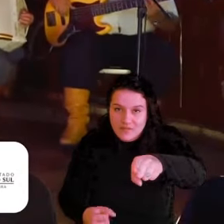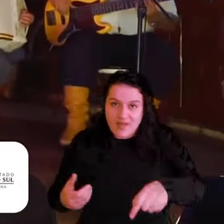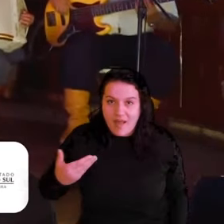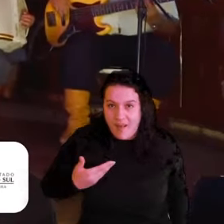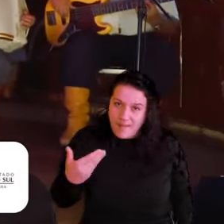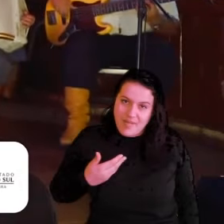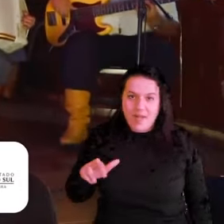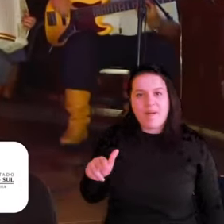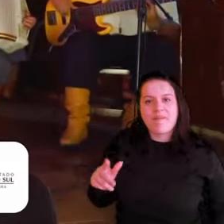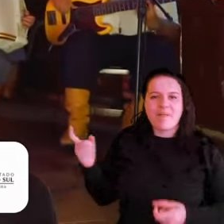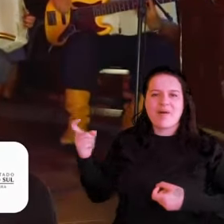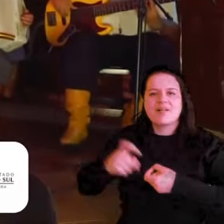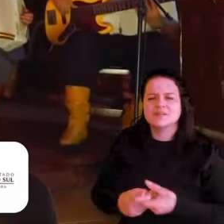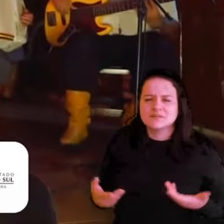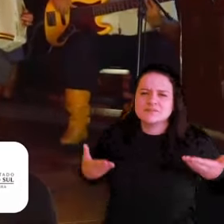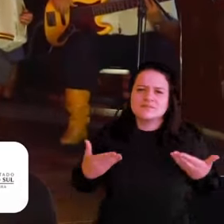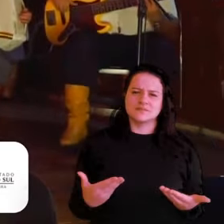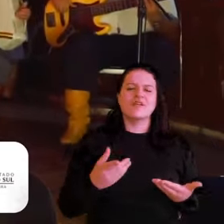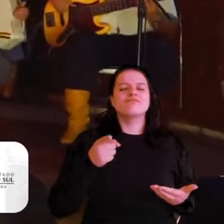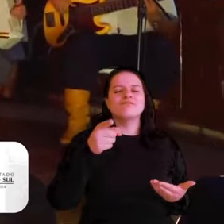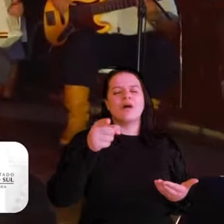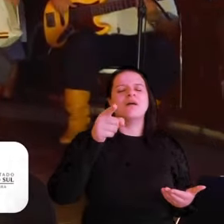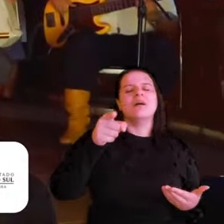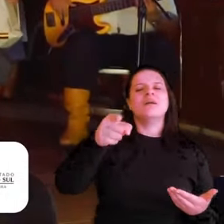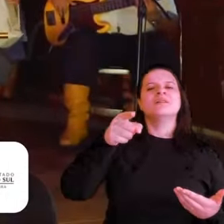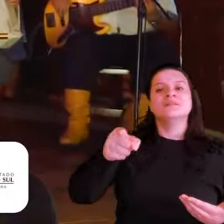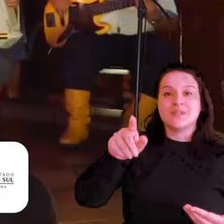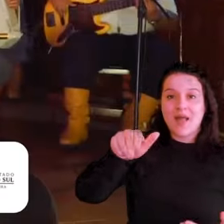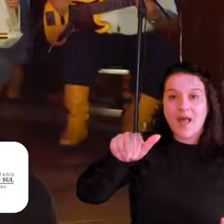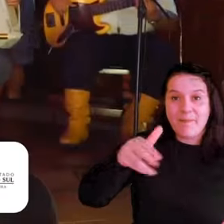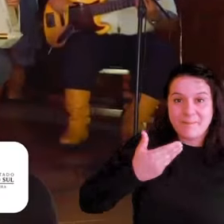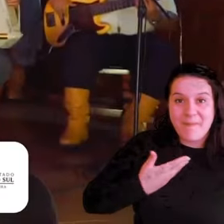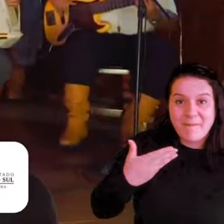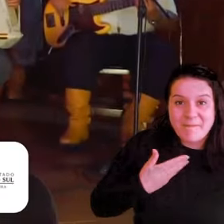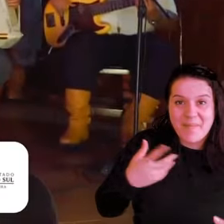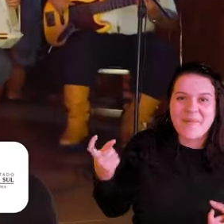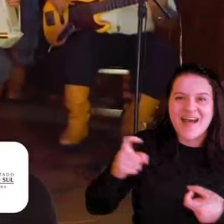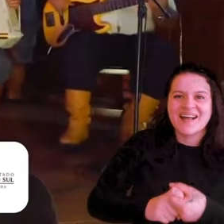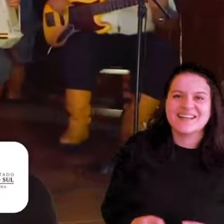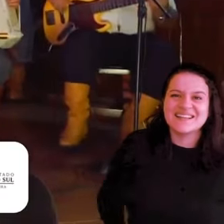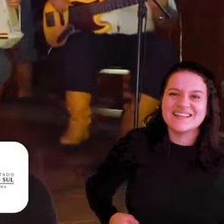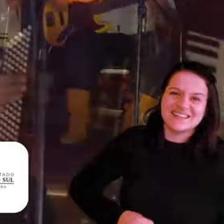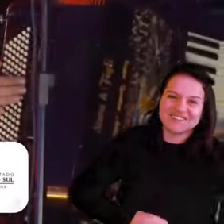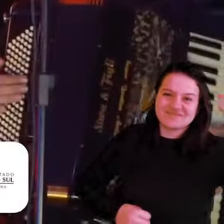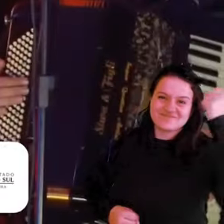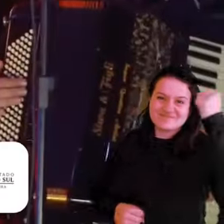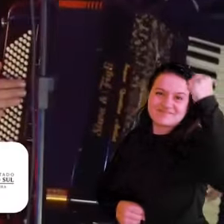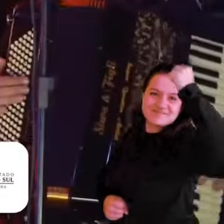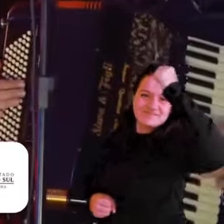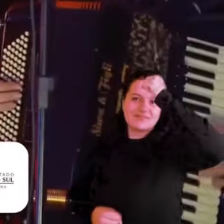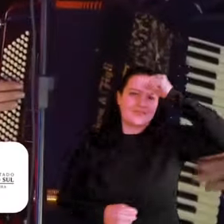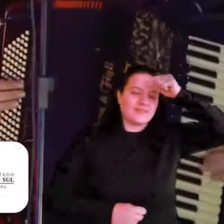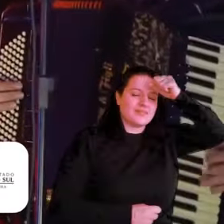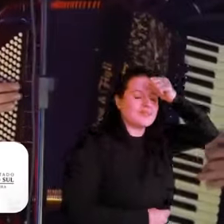E pra você, amigo, irmão e parceiro que tá aí, vai pra ti essa moda, parceiro véi. Irmão, amigo e parceiro.